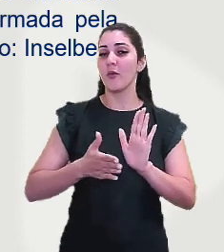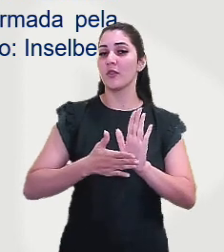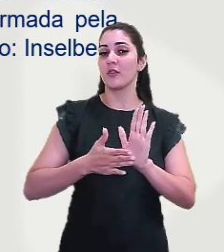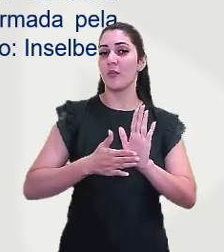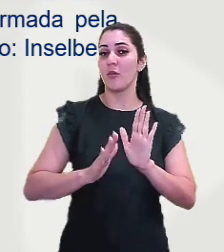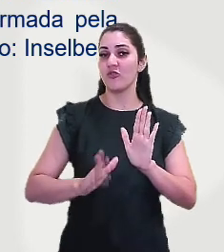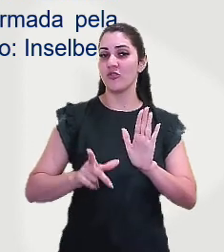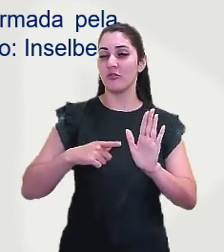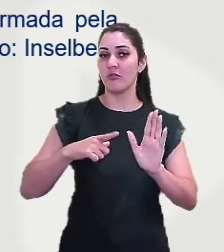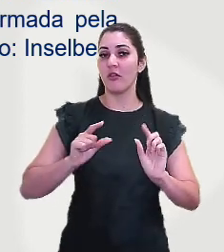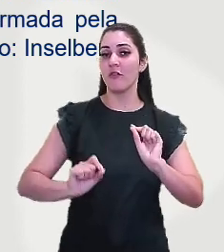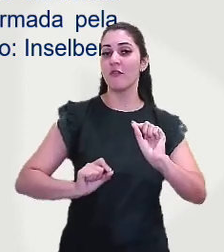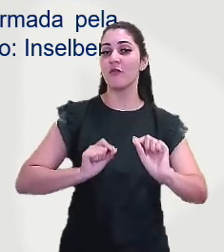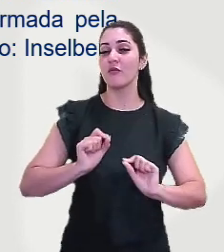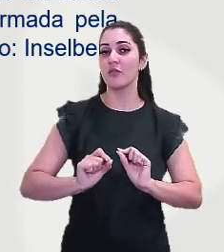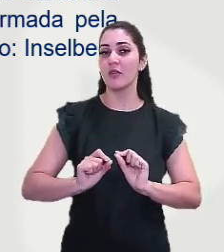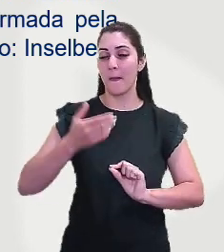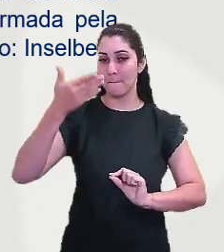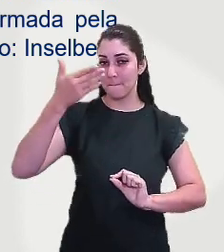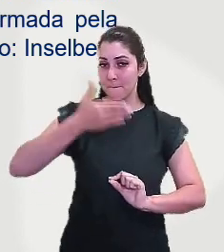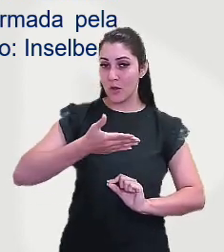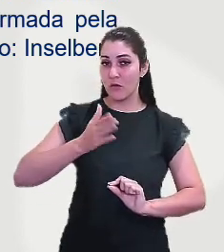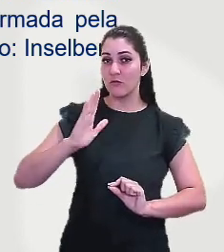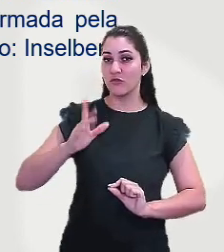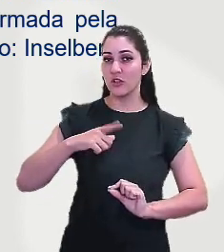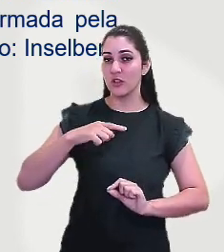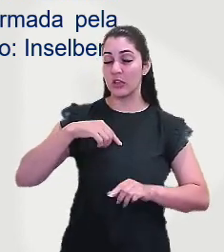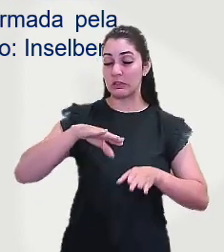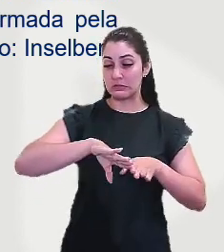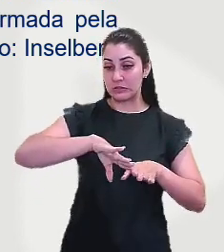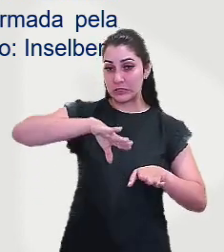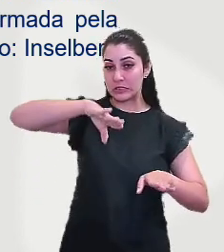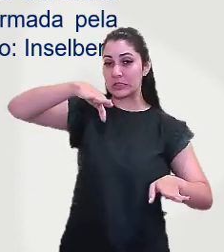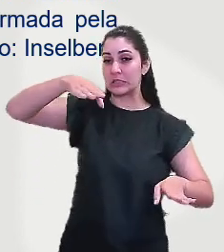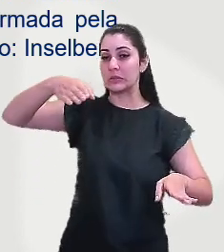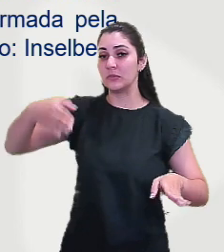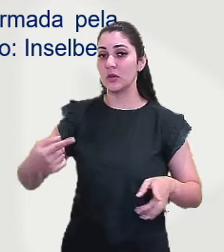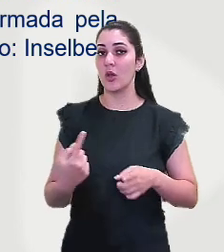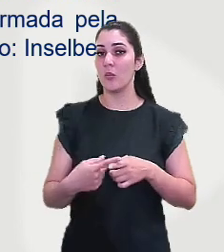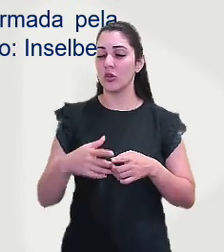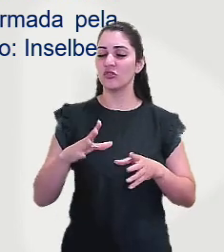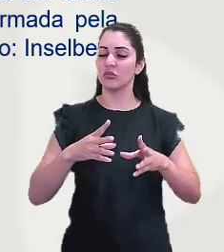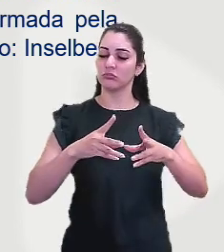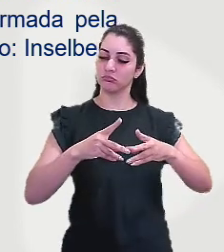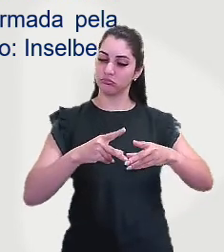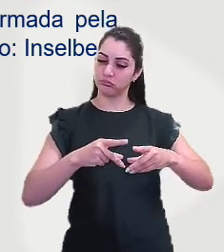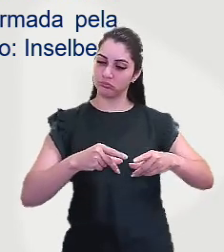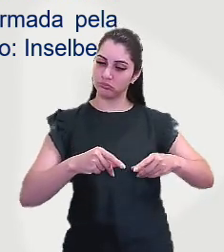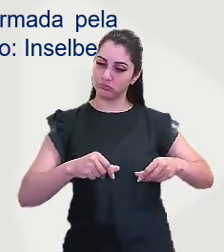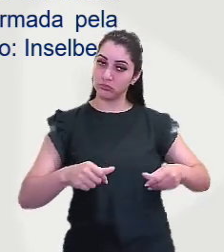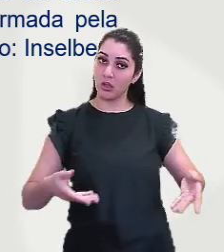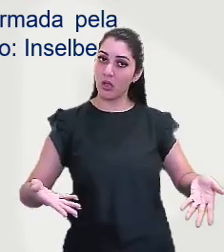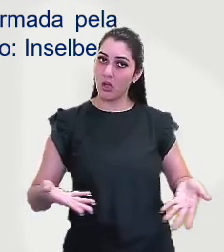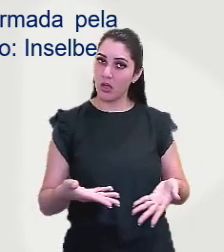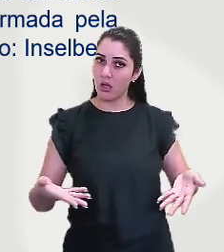houve uma formação maior, né, que foi desgastada e ficou